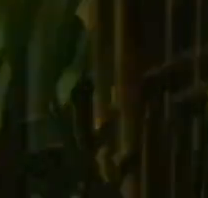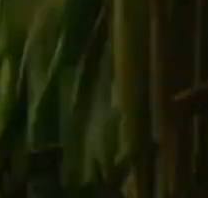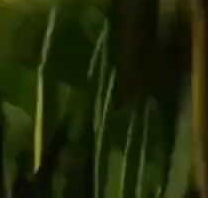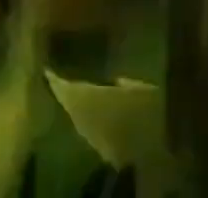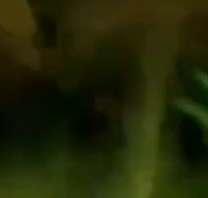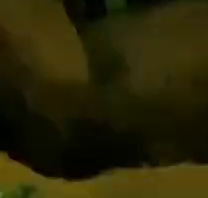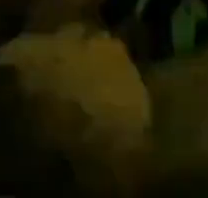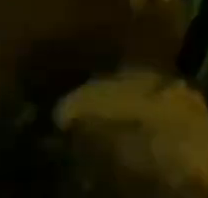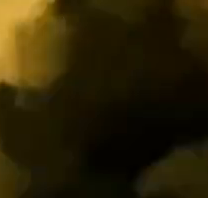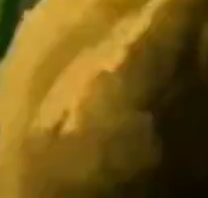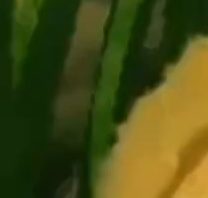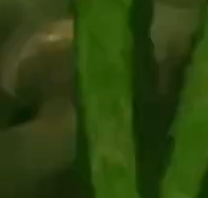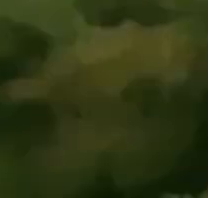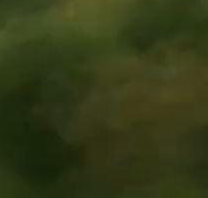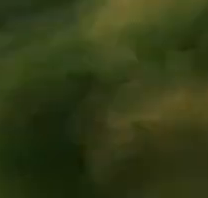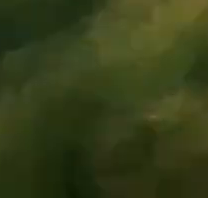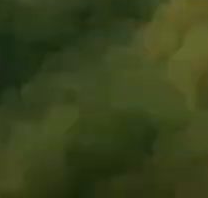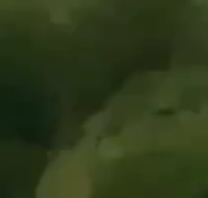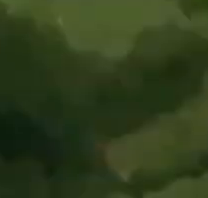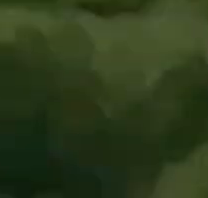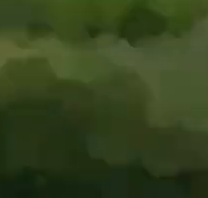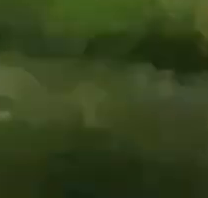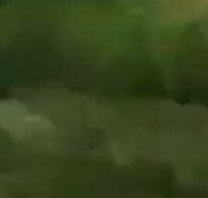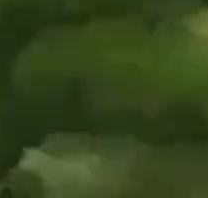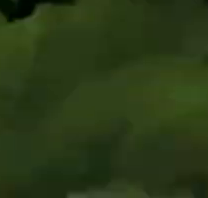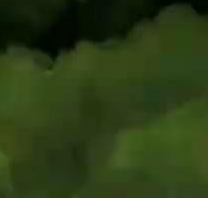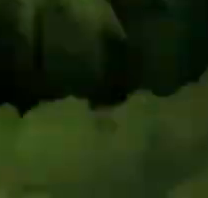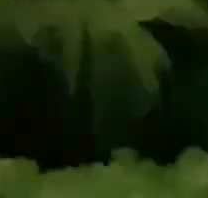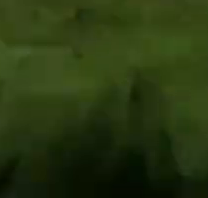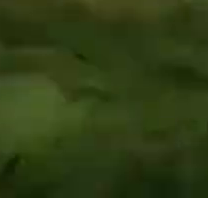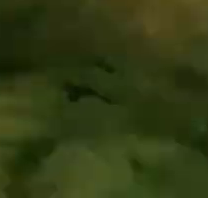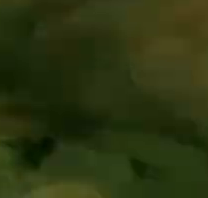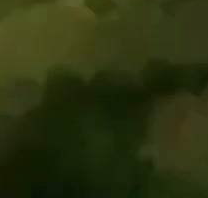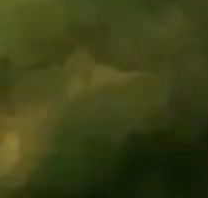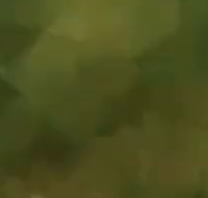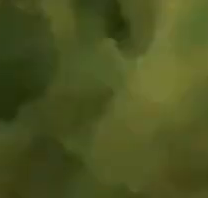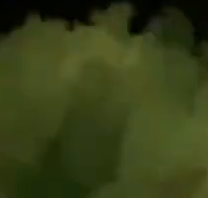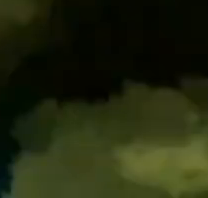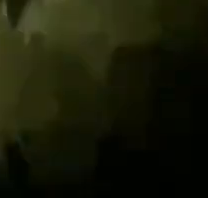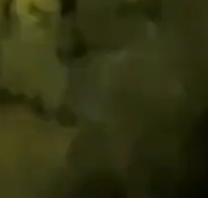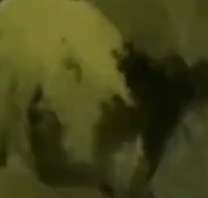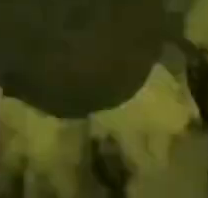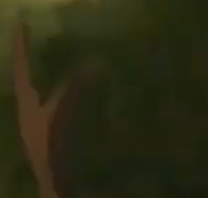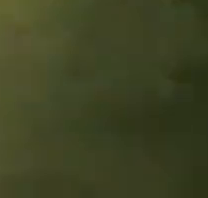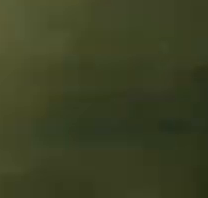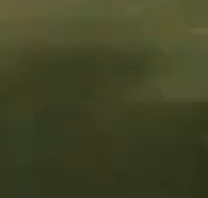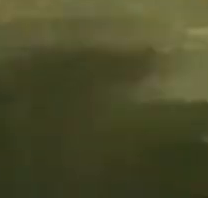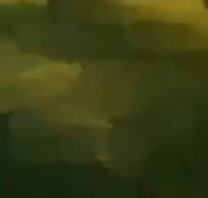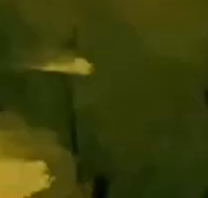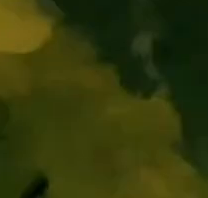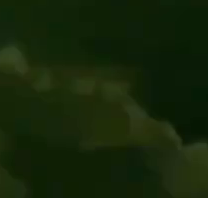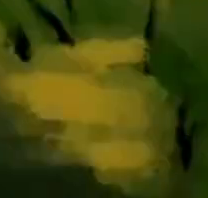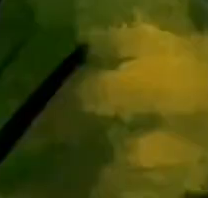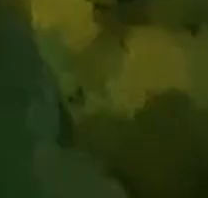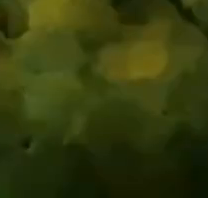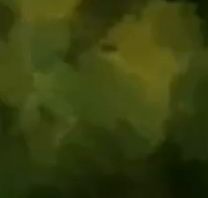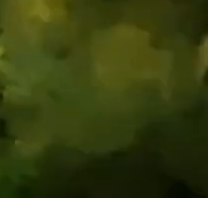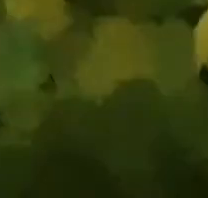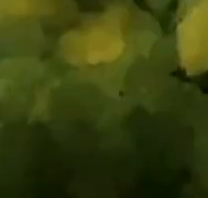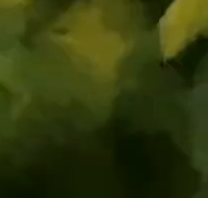Milhões de espécies, plantas e animais, zumbidos, berros, latidos, tudo mais.